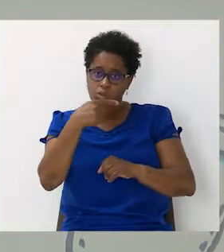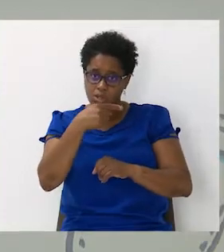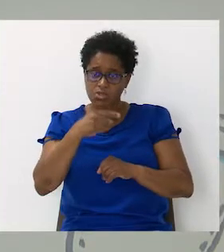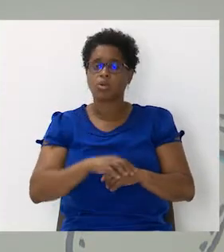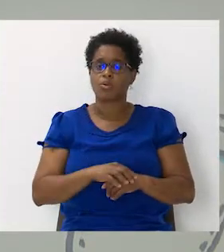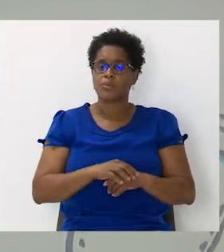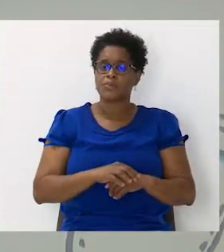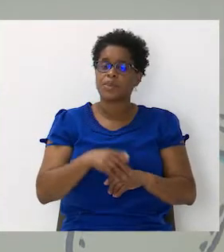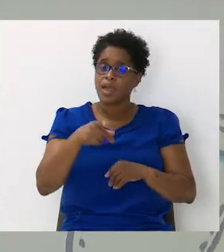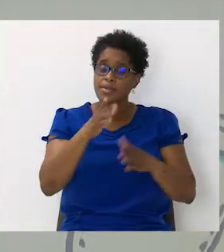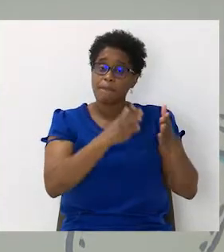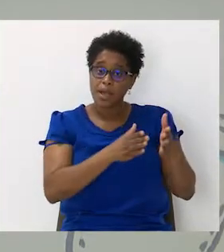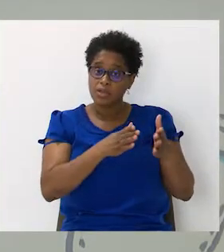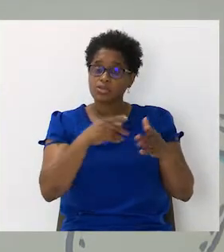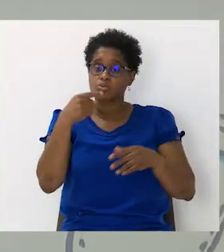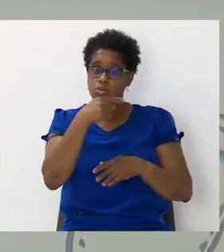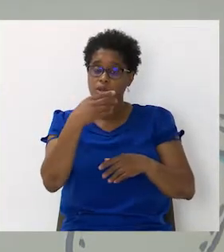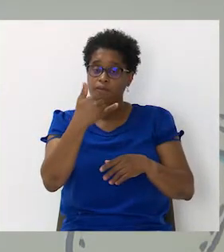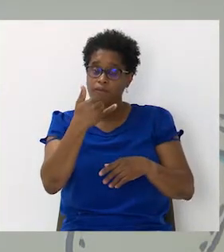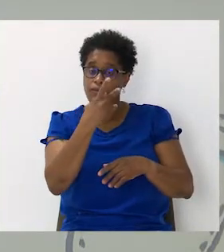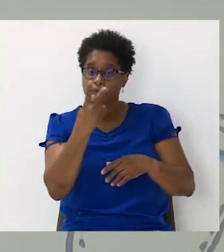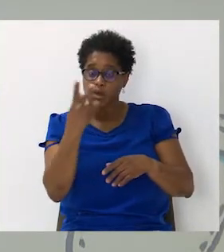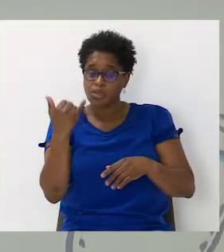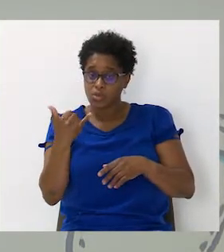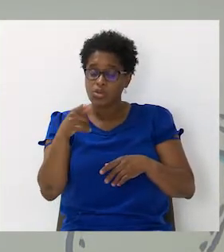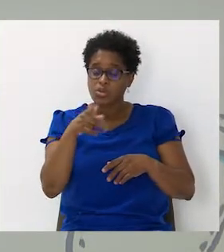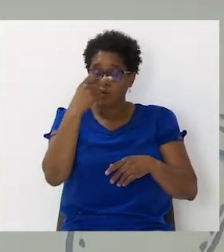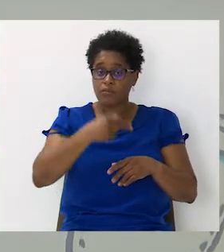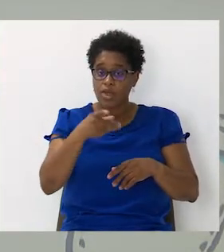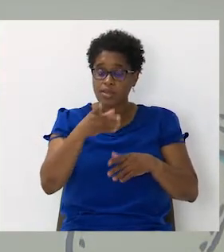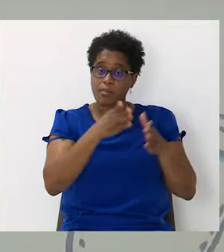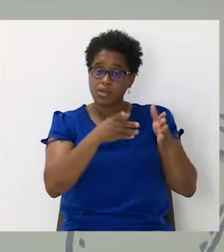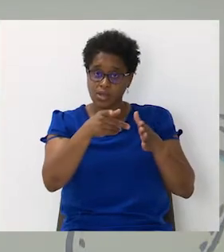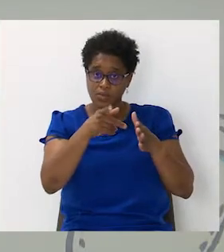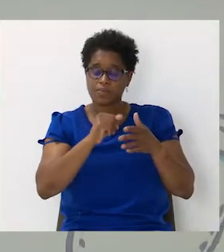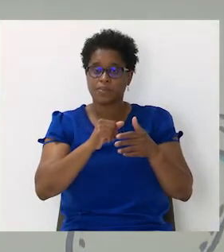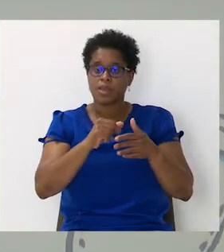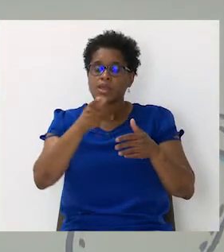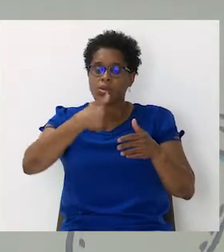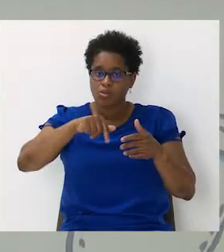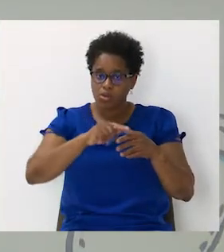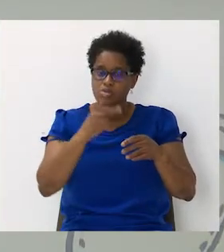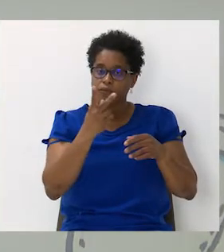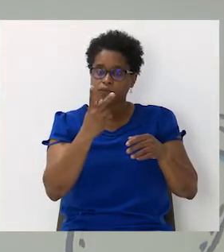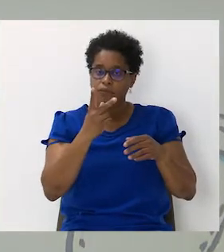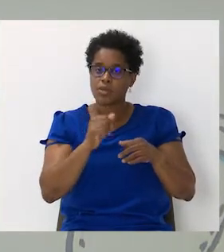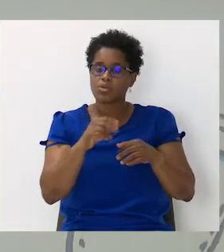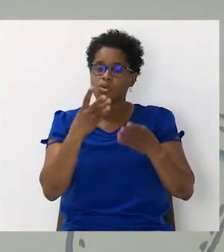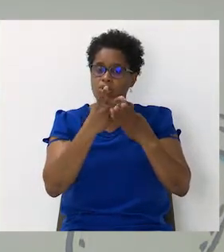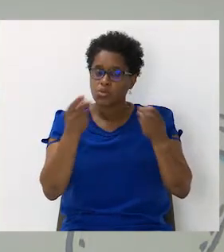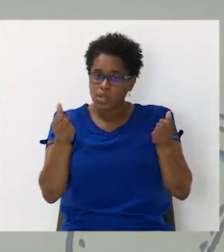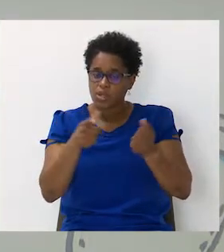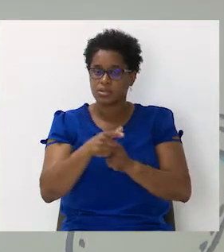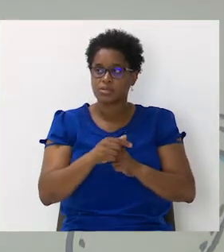Essa parte que subtrai com V2. Então sobra essa parte aqui, que é o nosso vetor